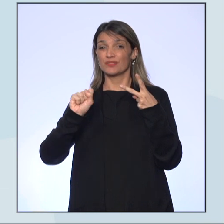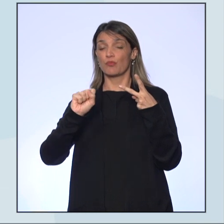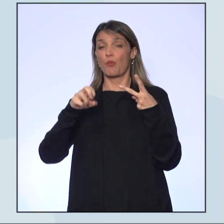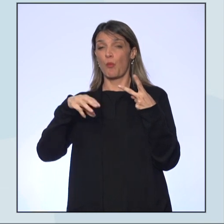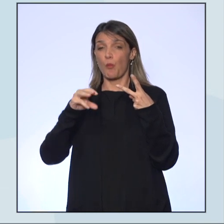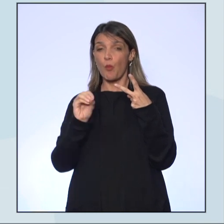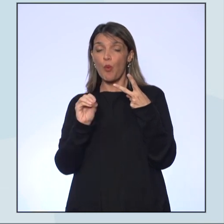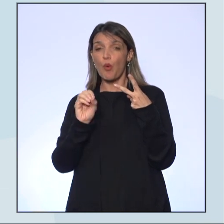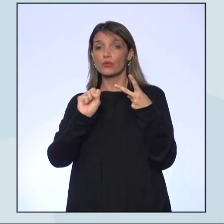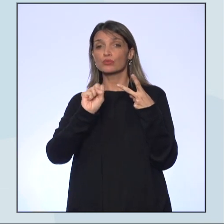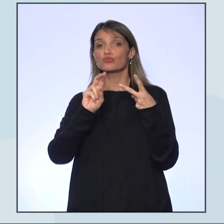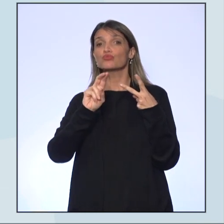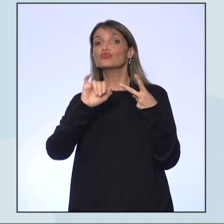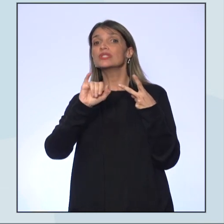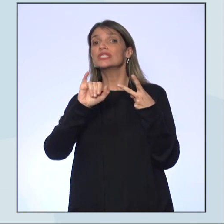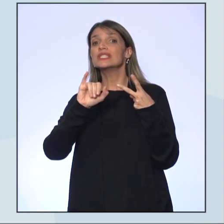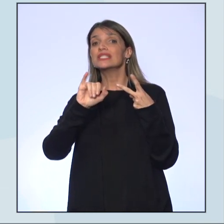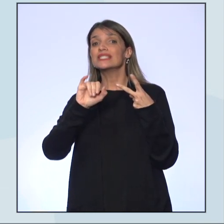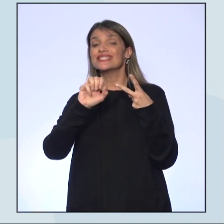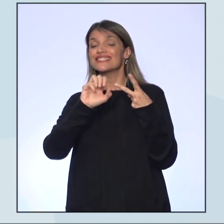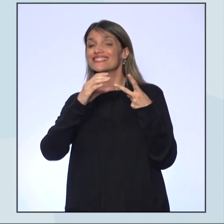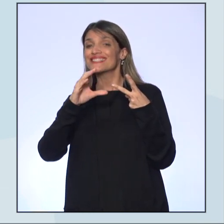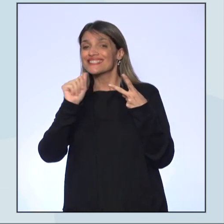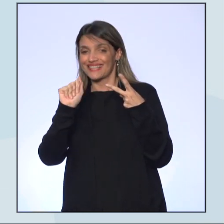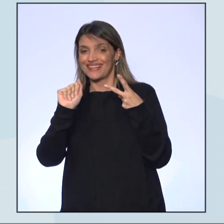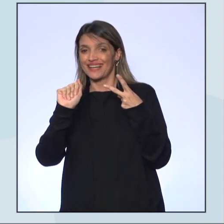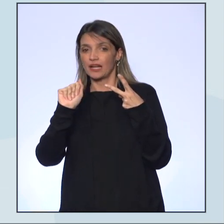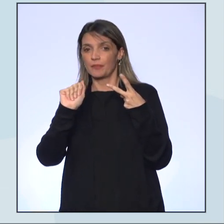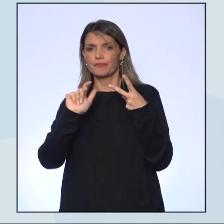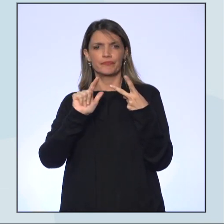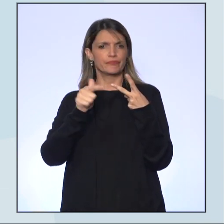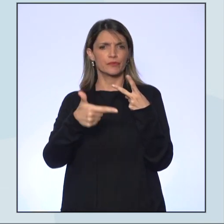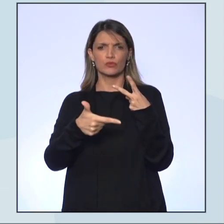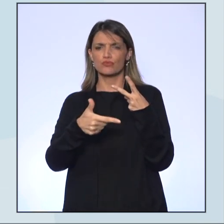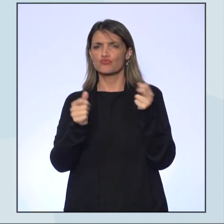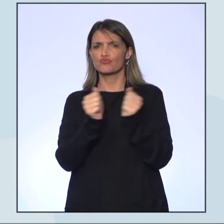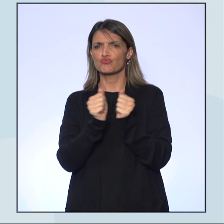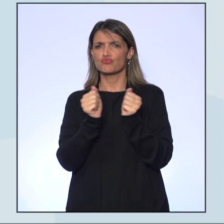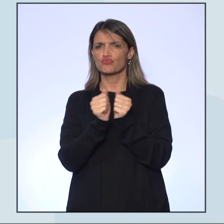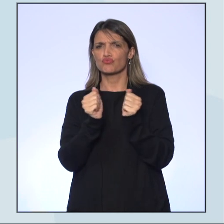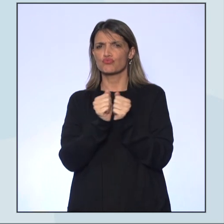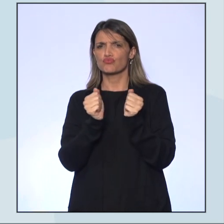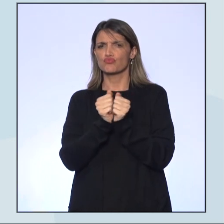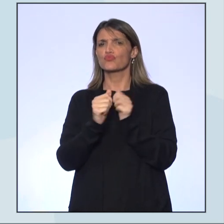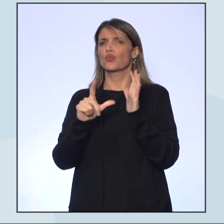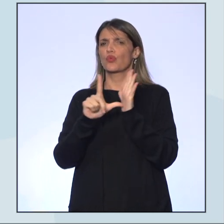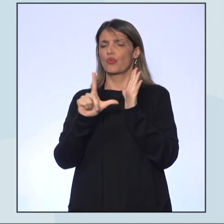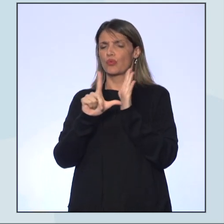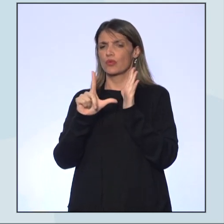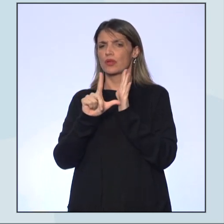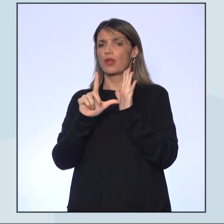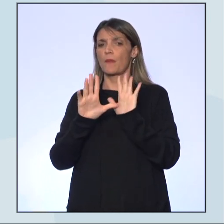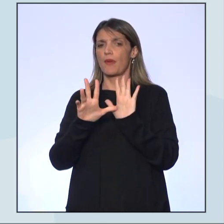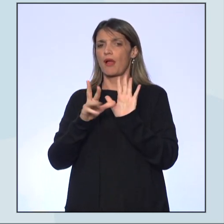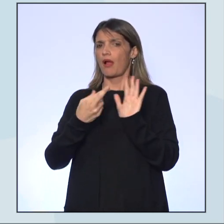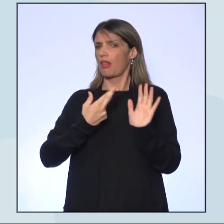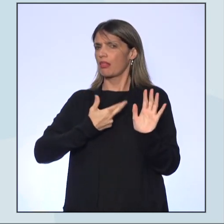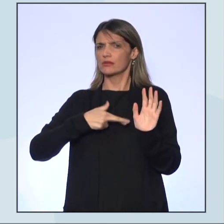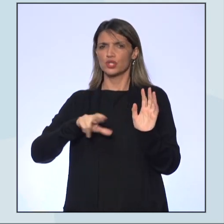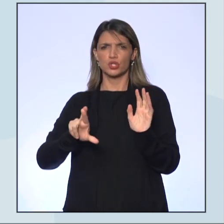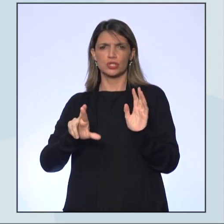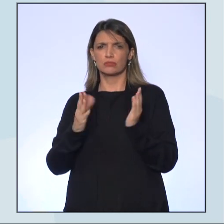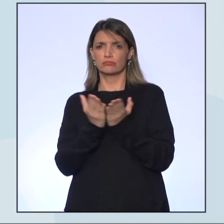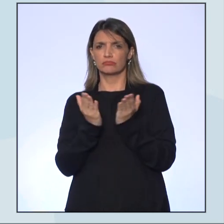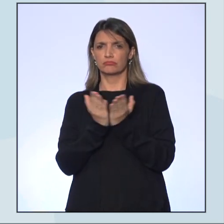muita relação ali, a gente vai ver mais para frente, com o próprio luteranismo, mas foi a religião protestante que